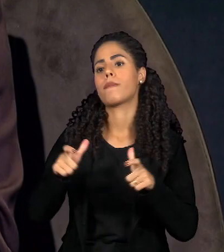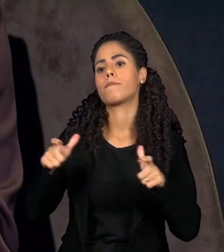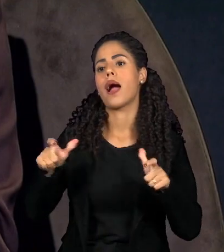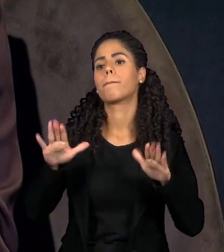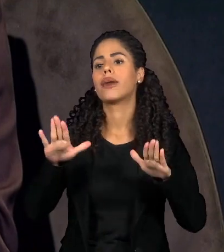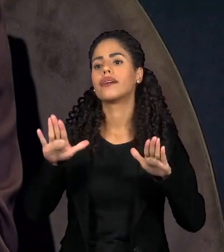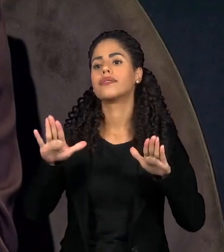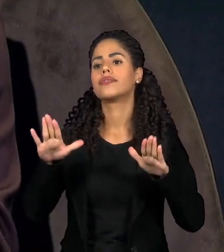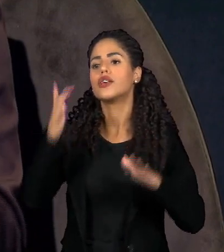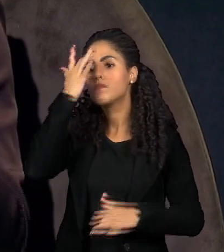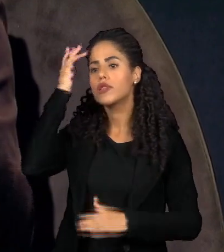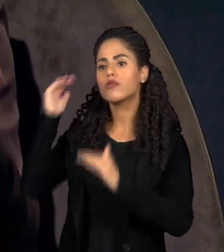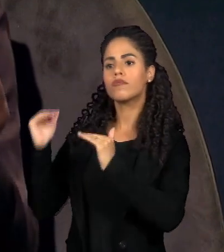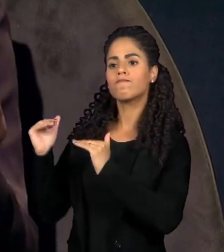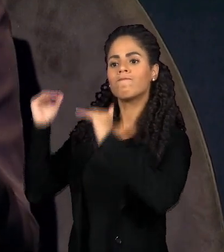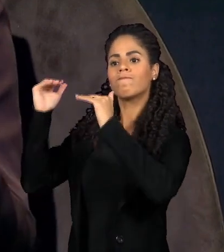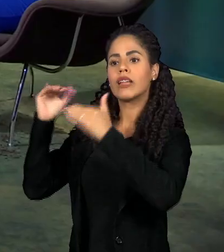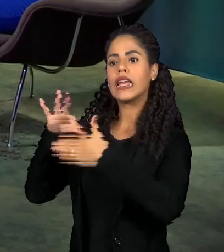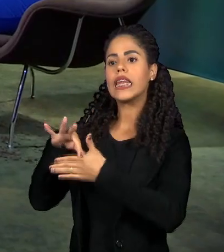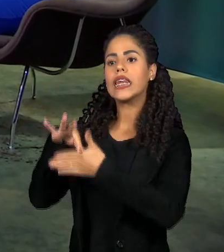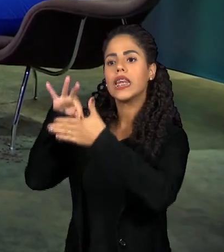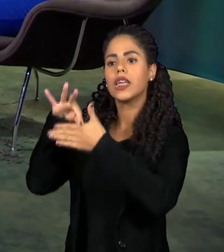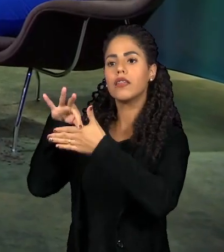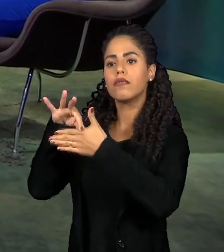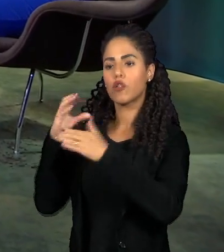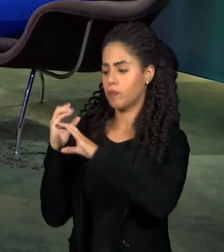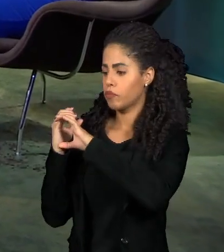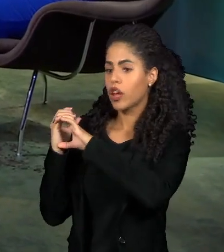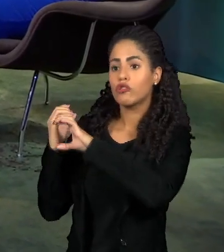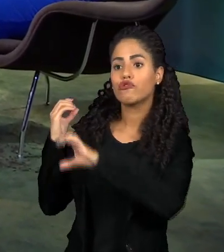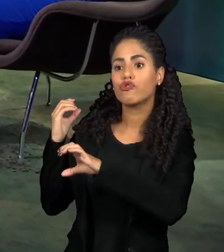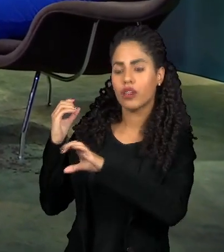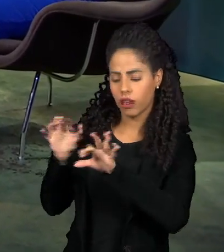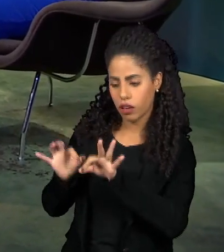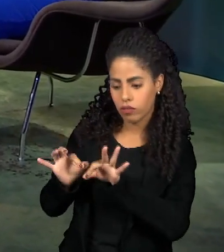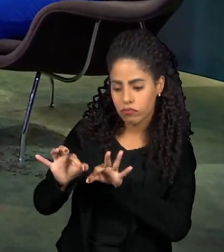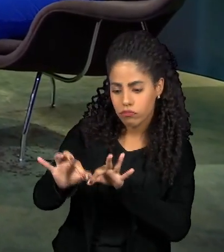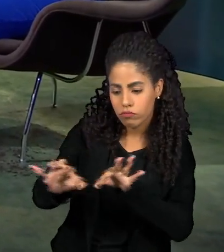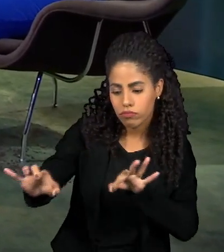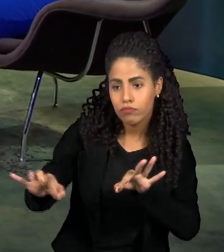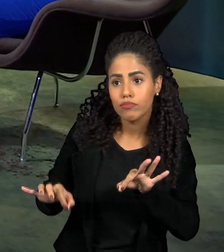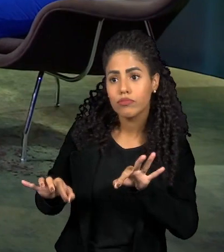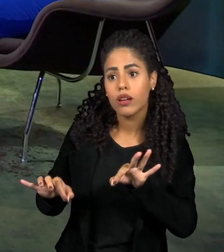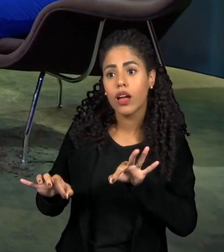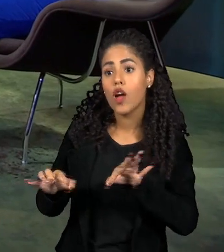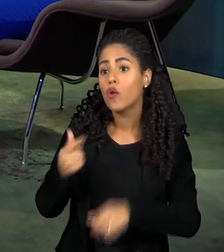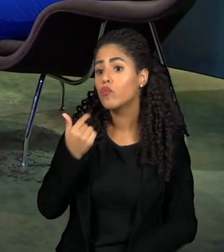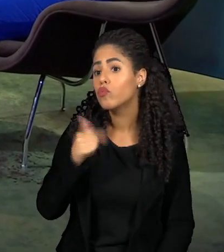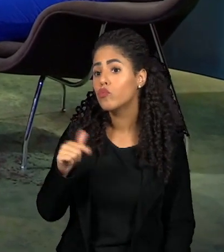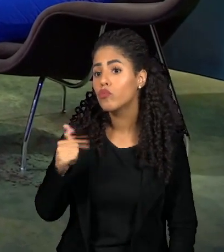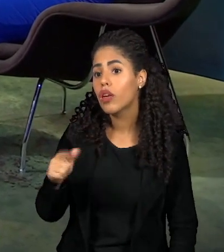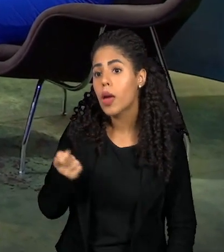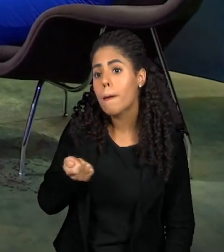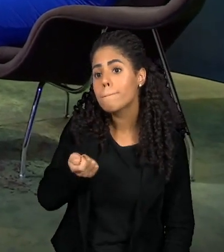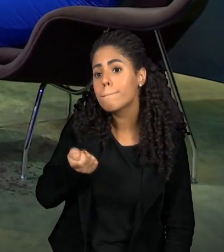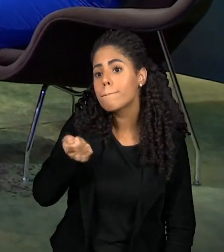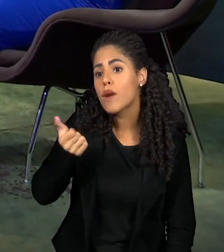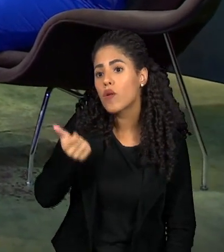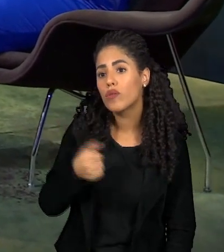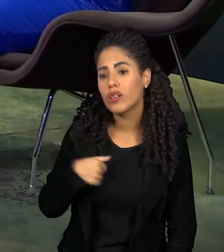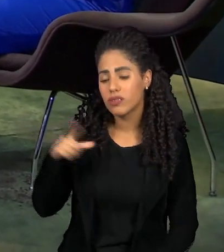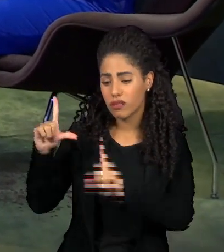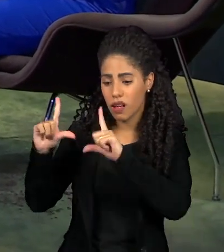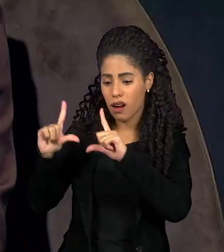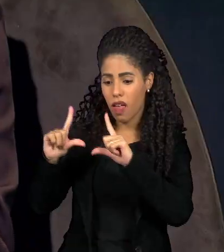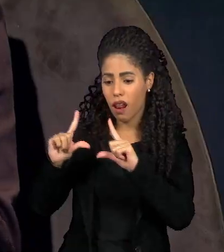Mas quando a gente fala cargos de liderança, de engenharia e tecnologia de ponta dentro dessas empresas, aí a gente cai